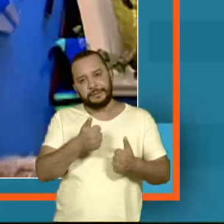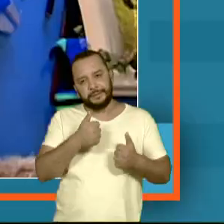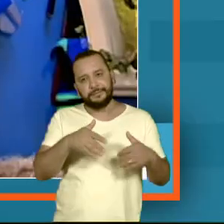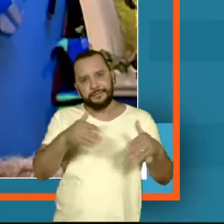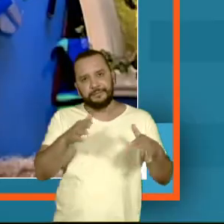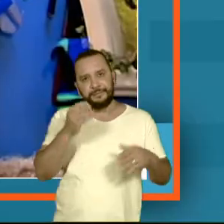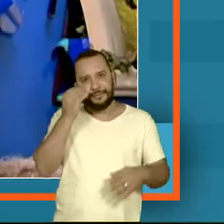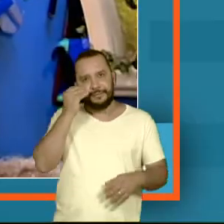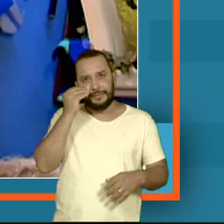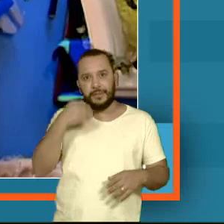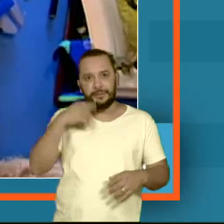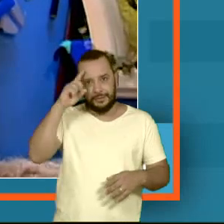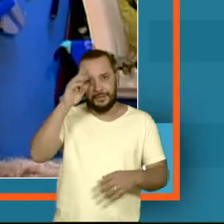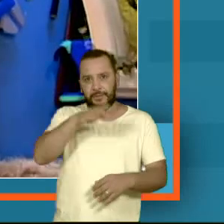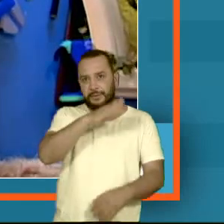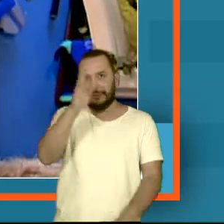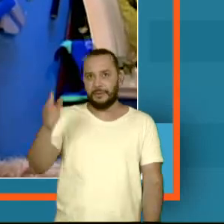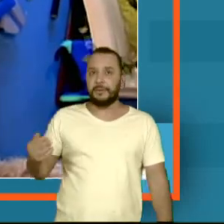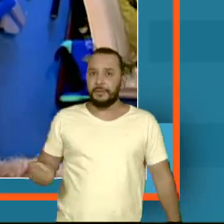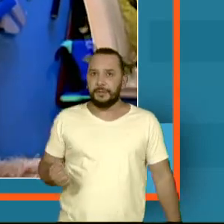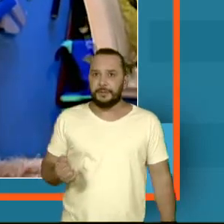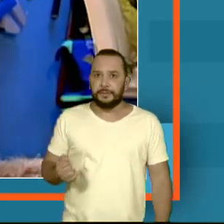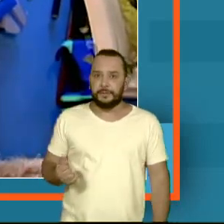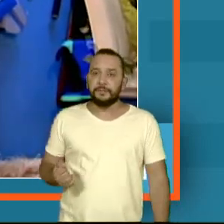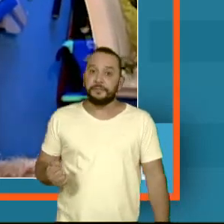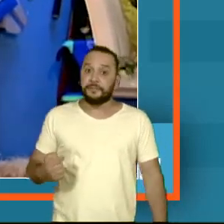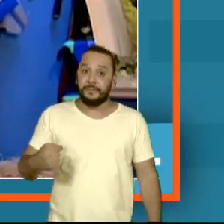vamos tentar. Não vamos ficar o dia inteiro, mas vamos tentar, claro.